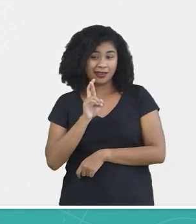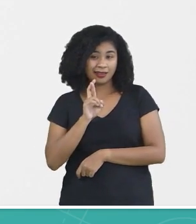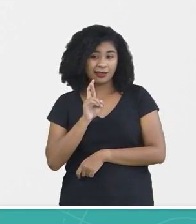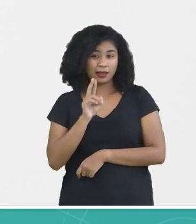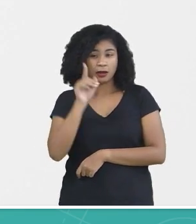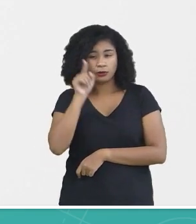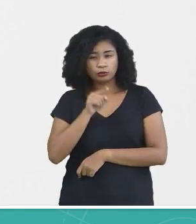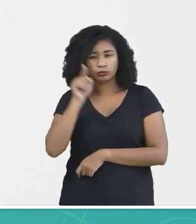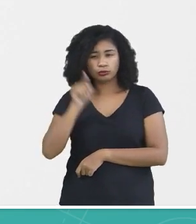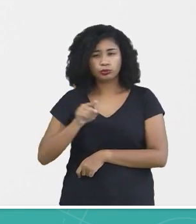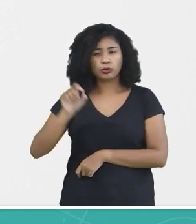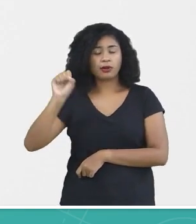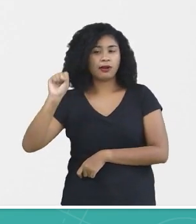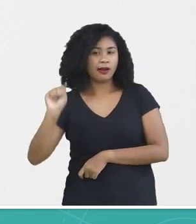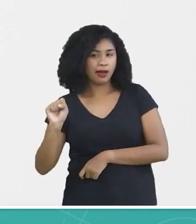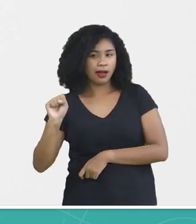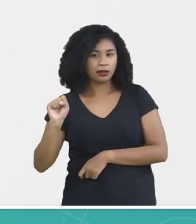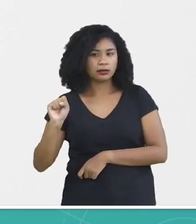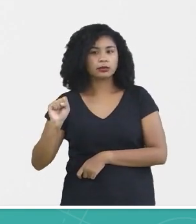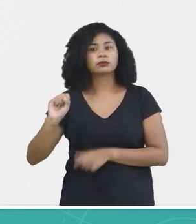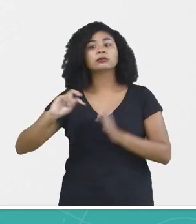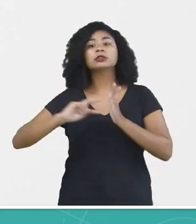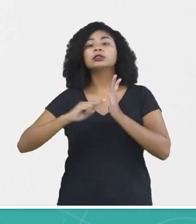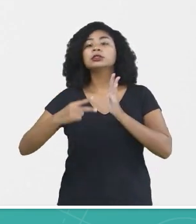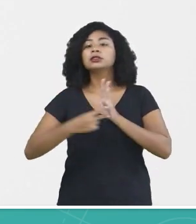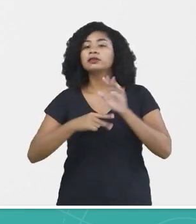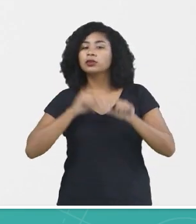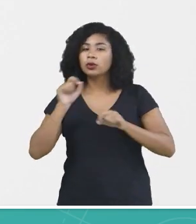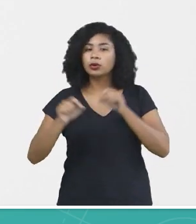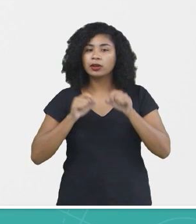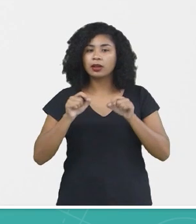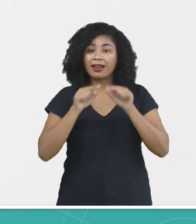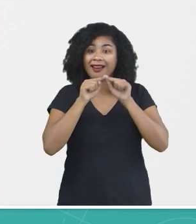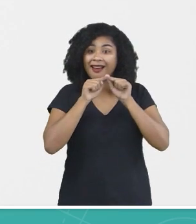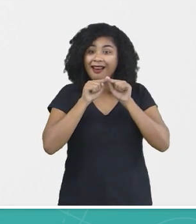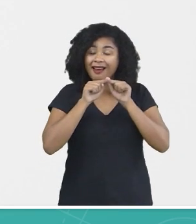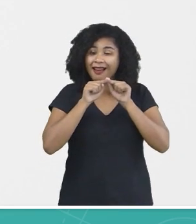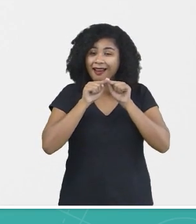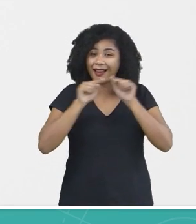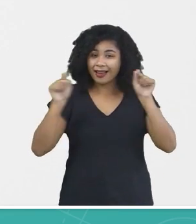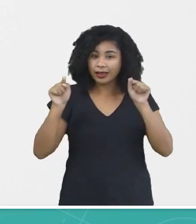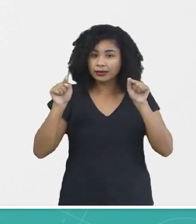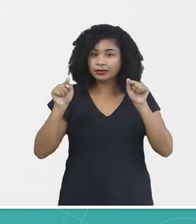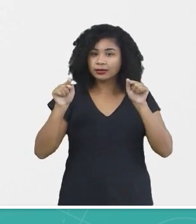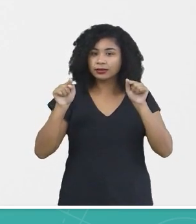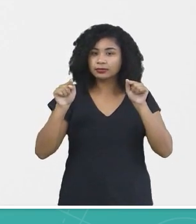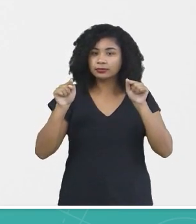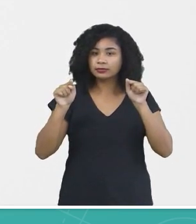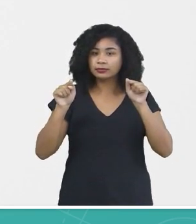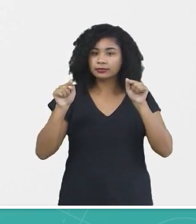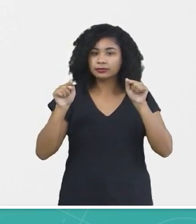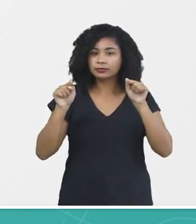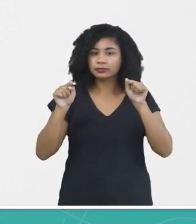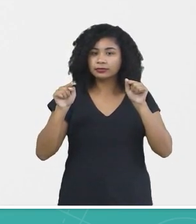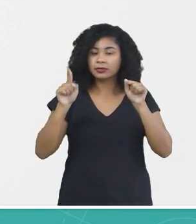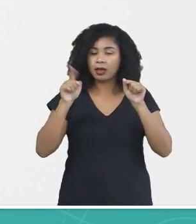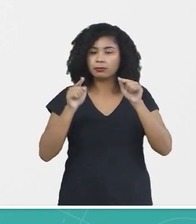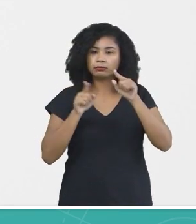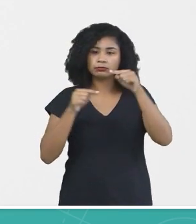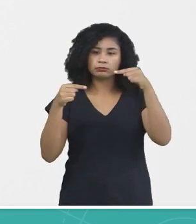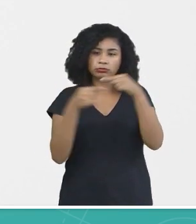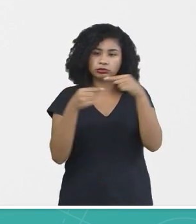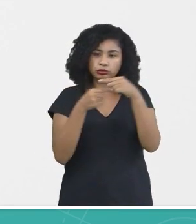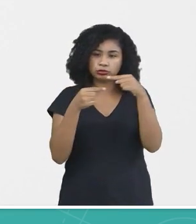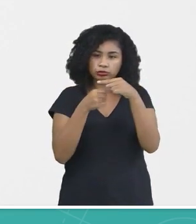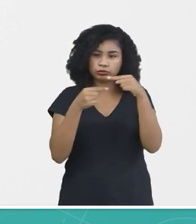a reta R é paralelo à reta S. Olha que legal. E você consegue definir